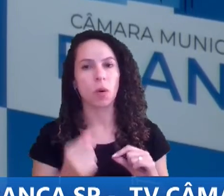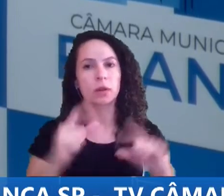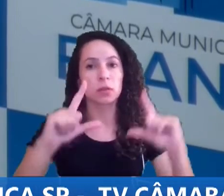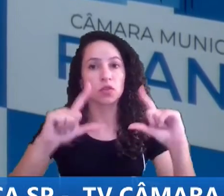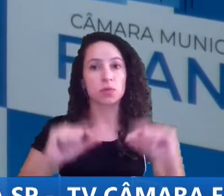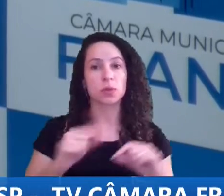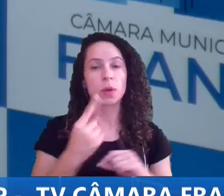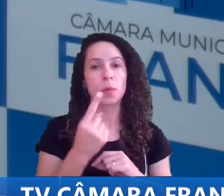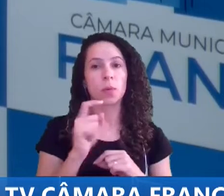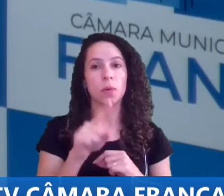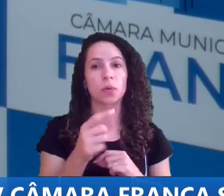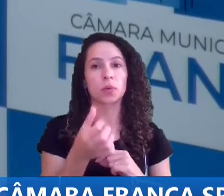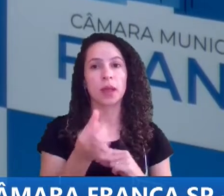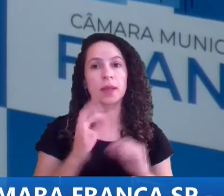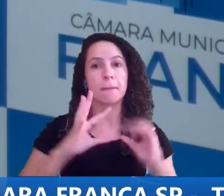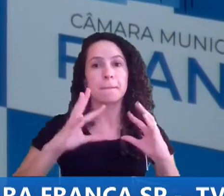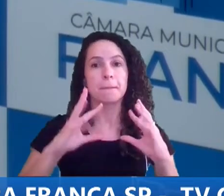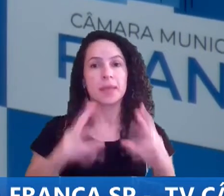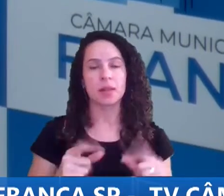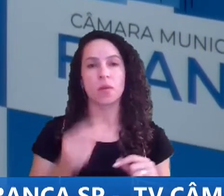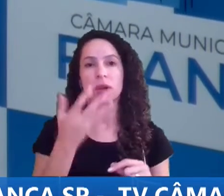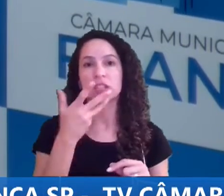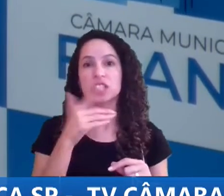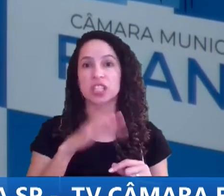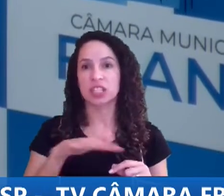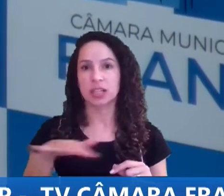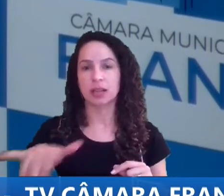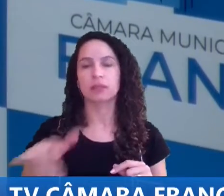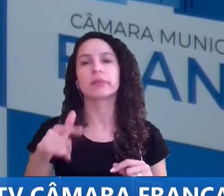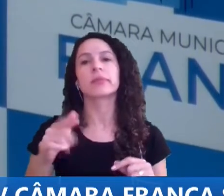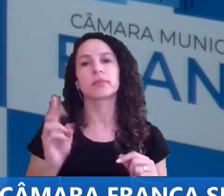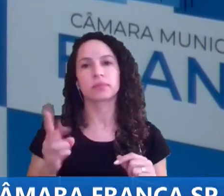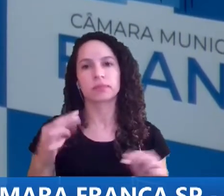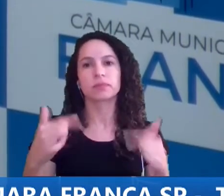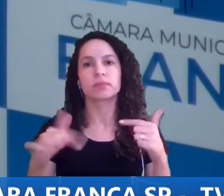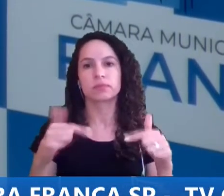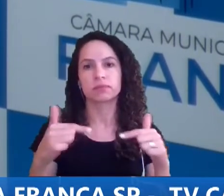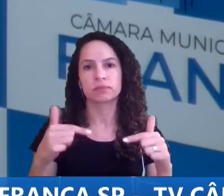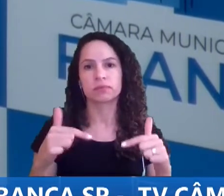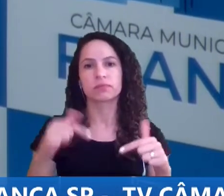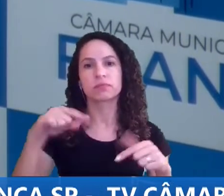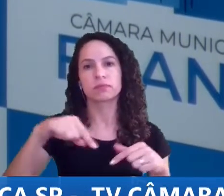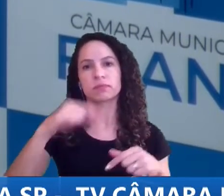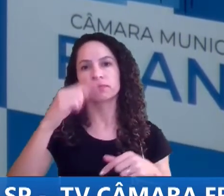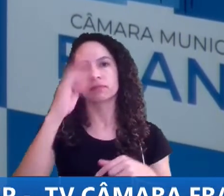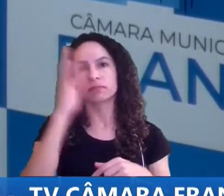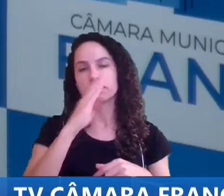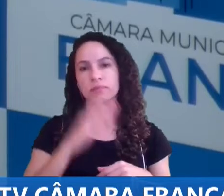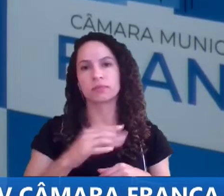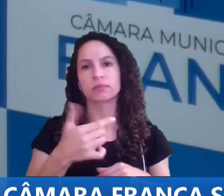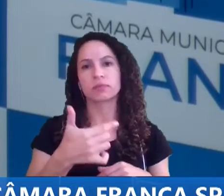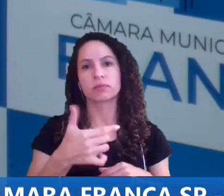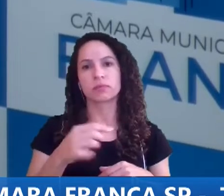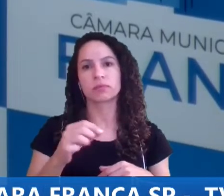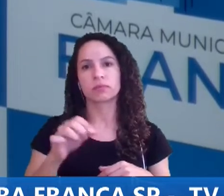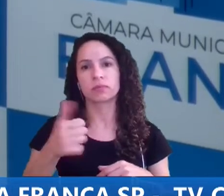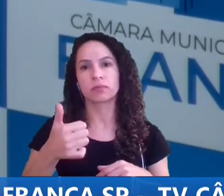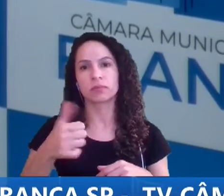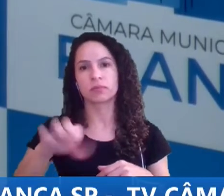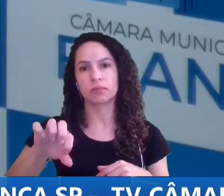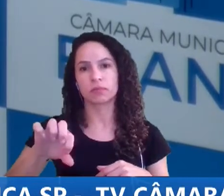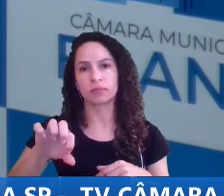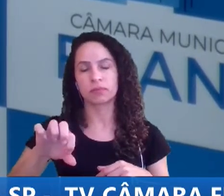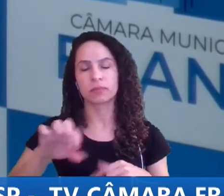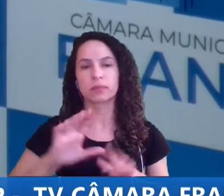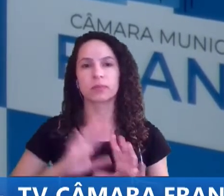crianças ainda em situação de trabalho infantil no Brasil no ano de 2019. Então, quanto à questão